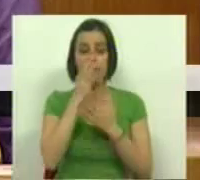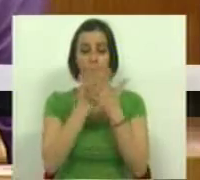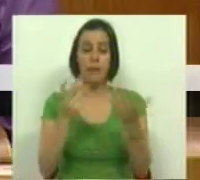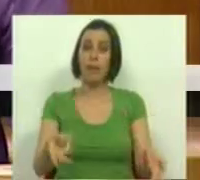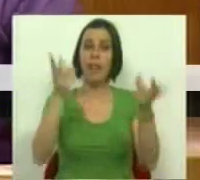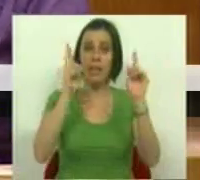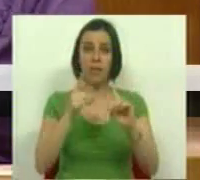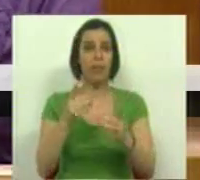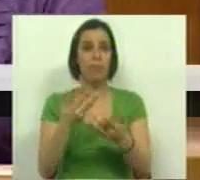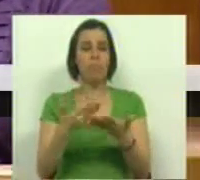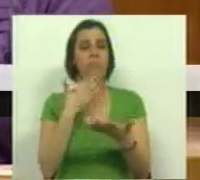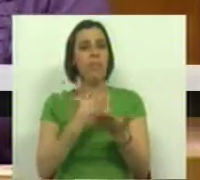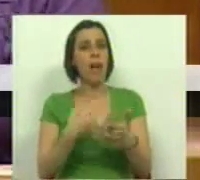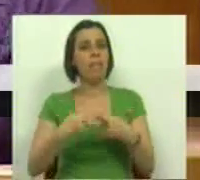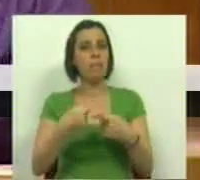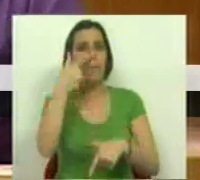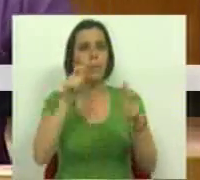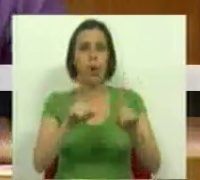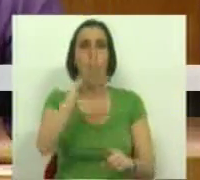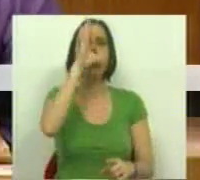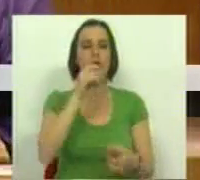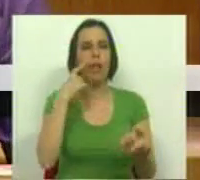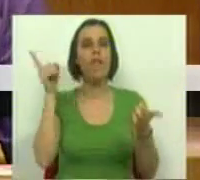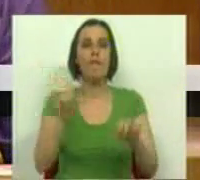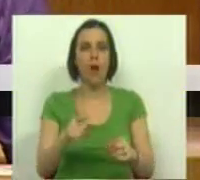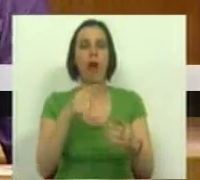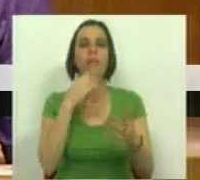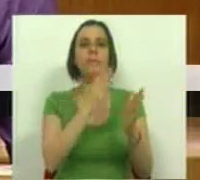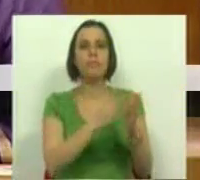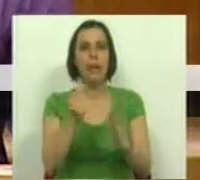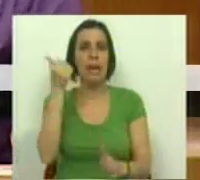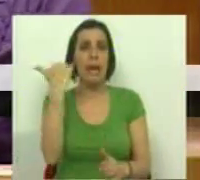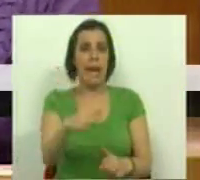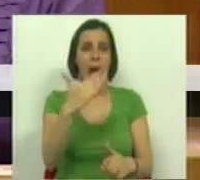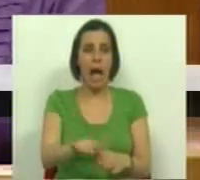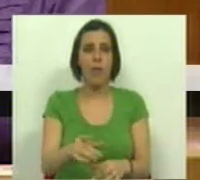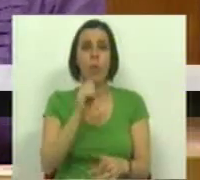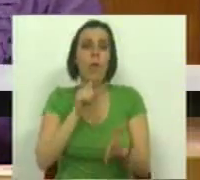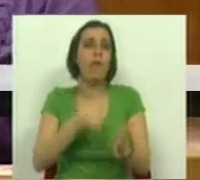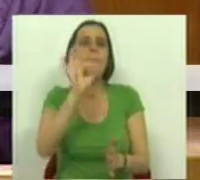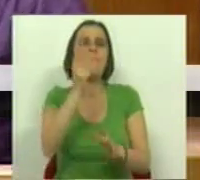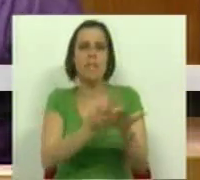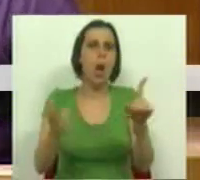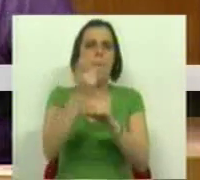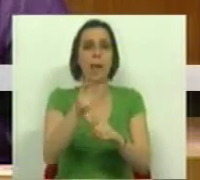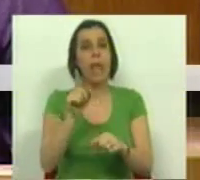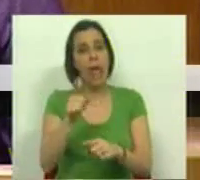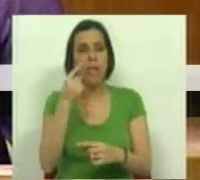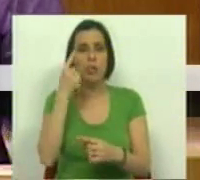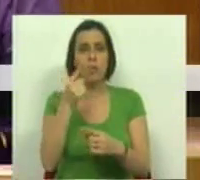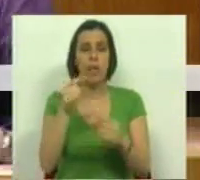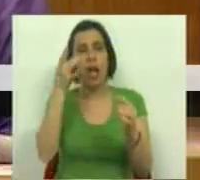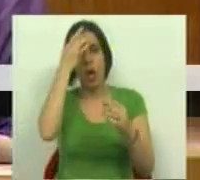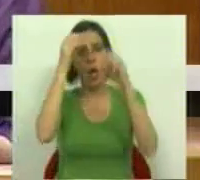mercado liberalizado não atrai consumidores, o Estado torna o mercado regulado tão caro quanto seja necessário. É este o